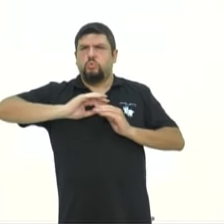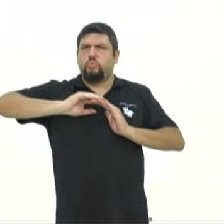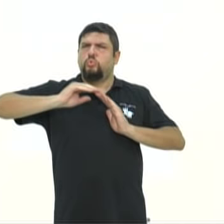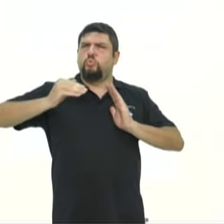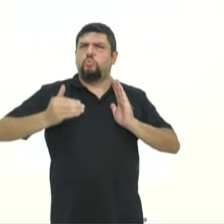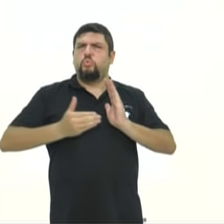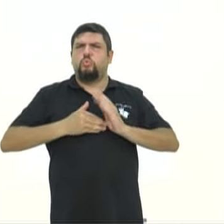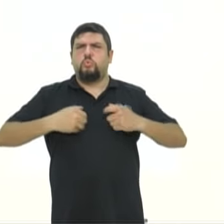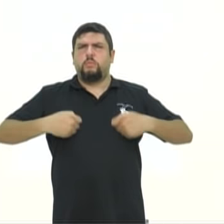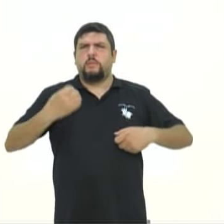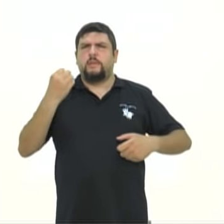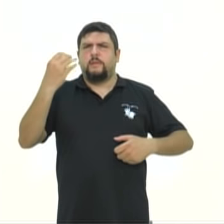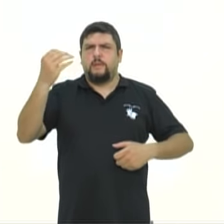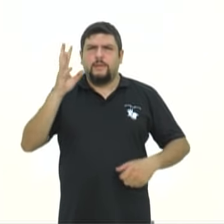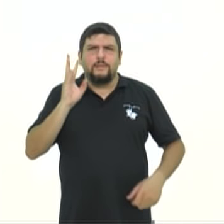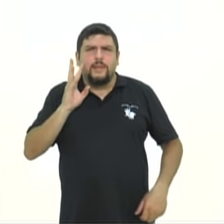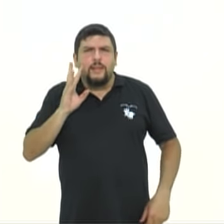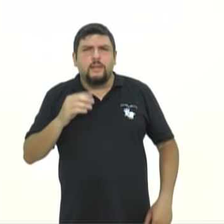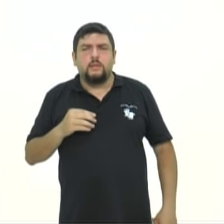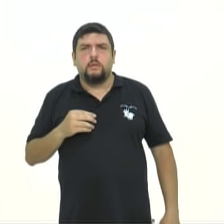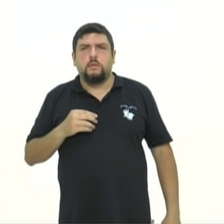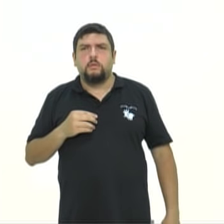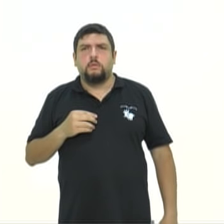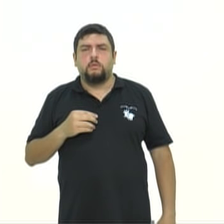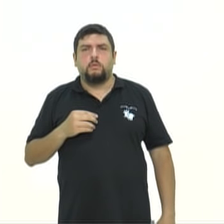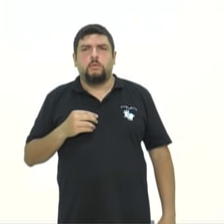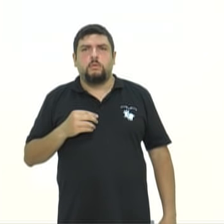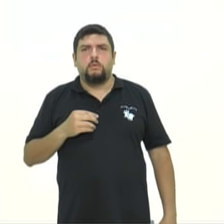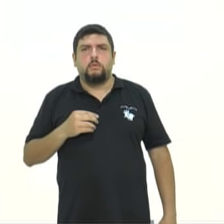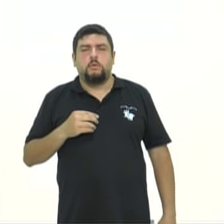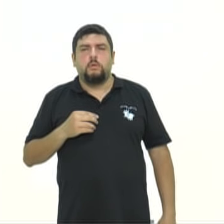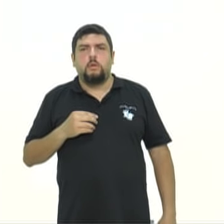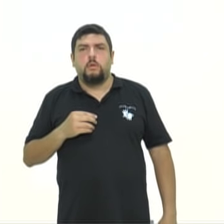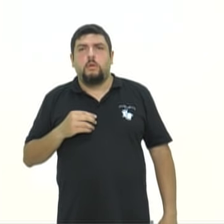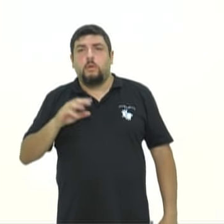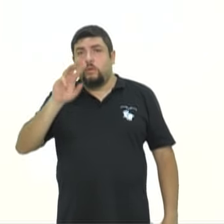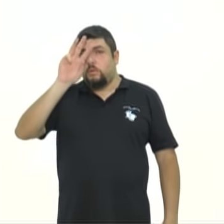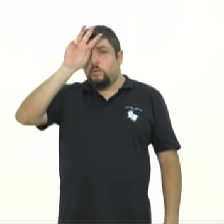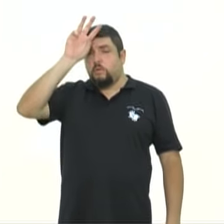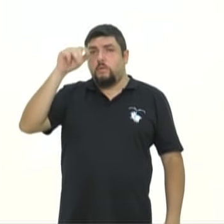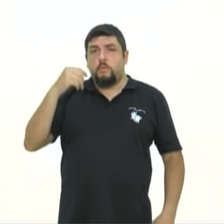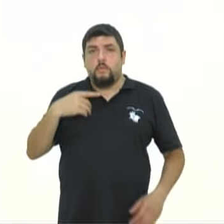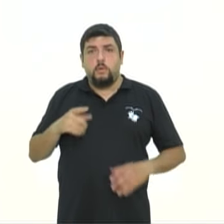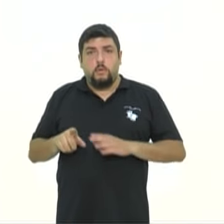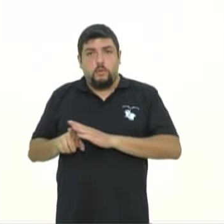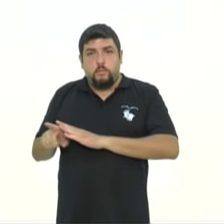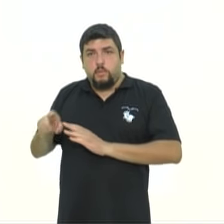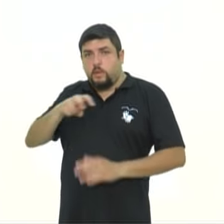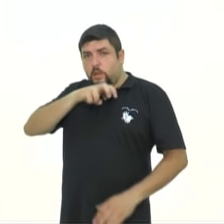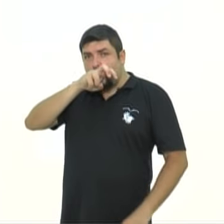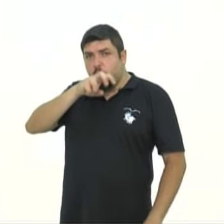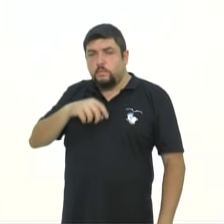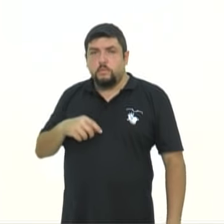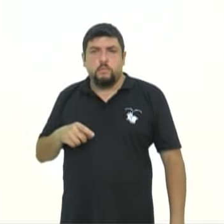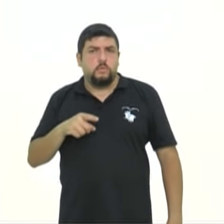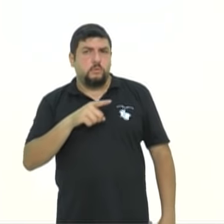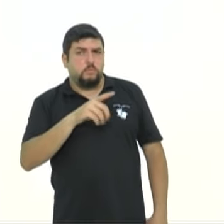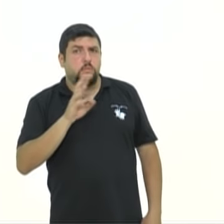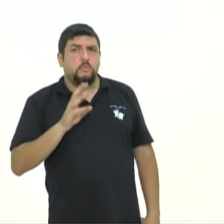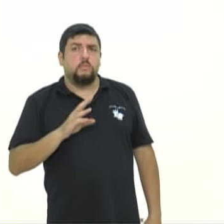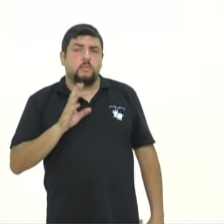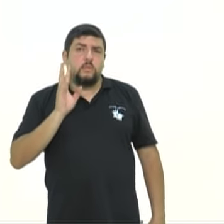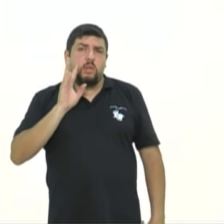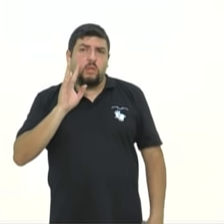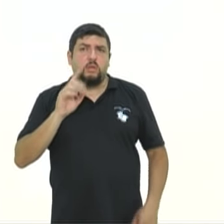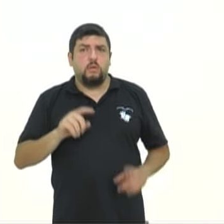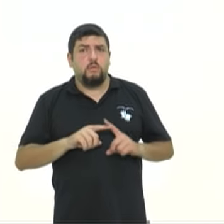viajar. Não é legal? Cebolinha mostra ali a mochila e pergunta para a Mônica, né? A Mônica, eu não